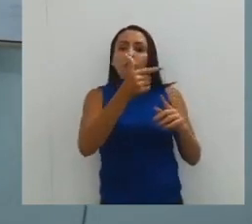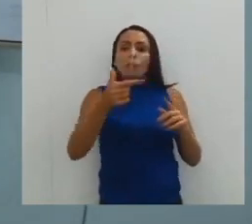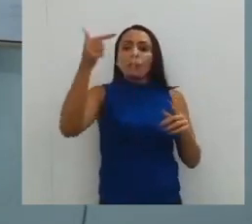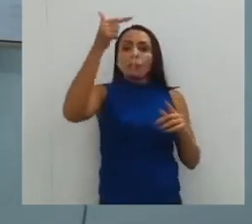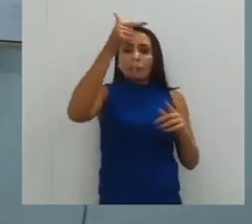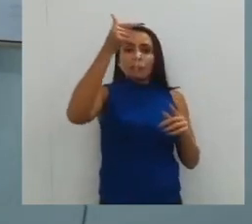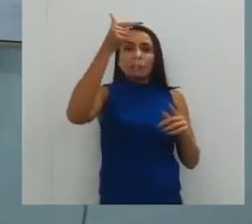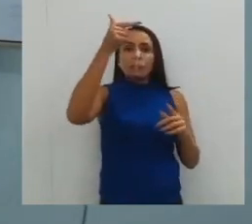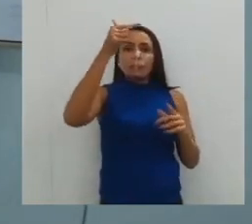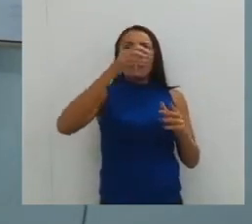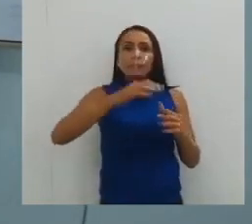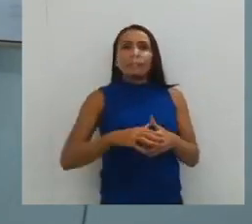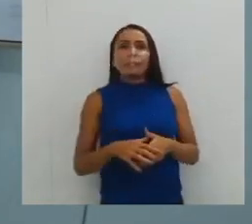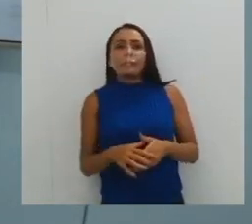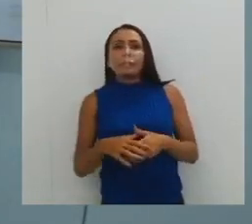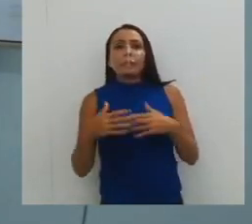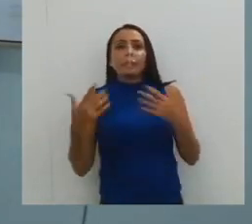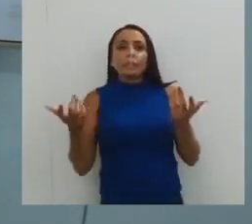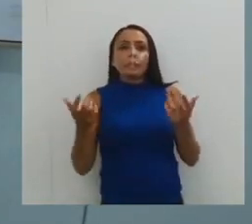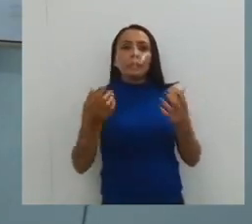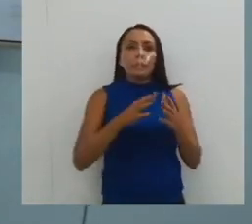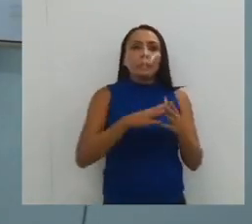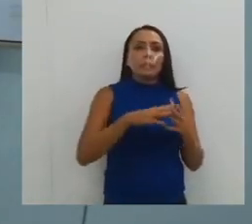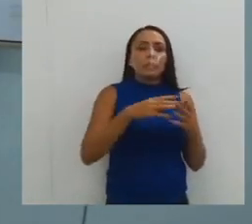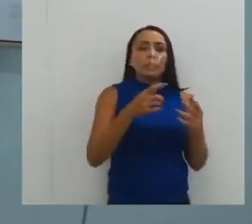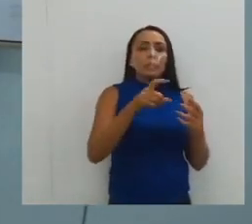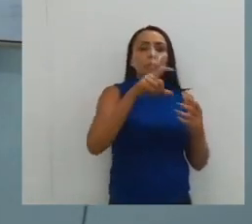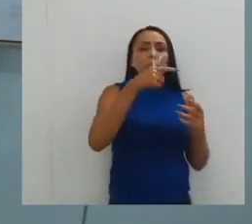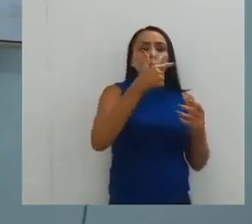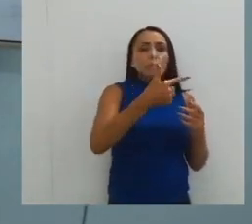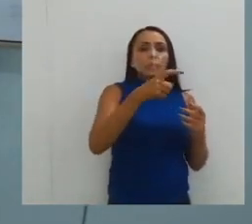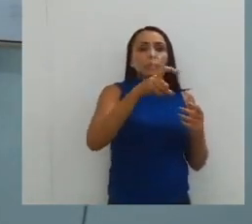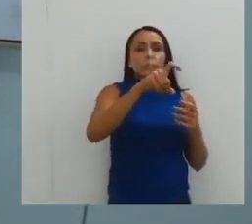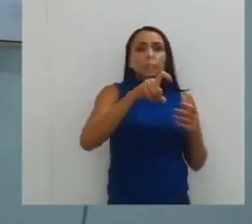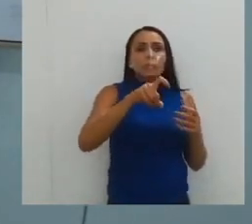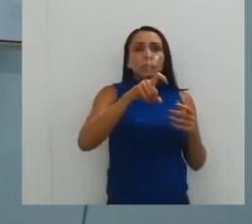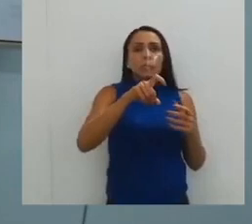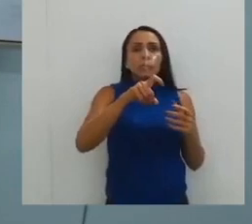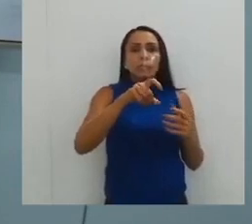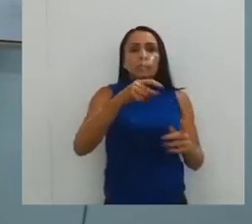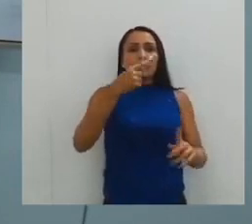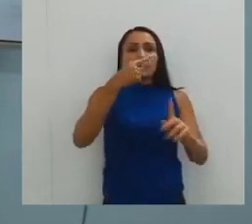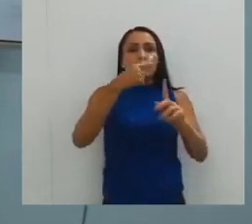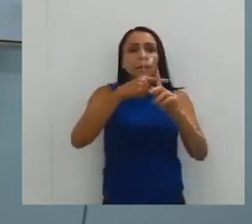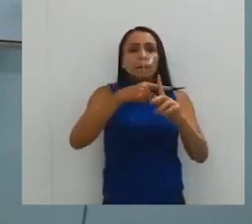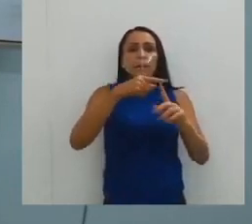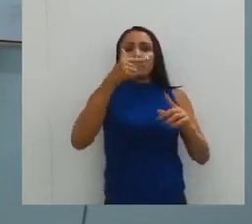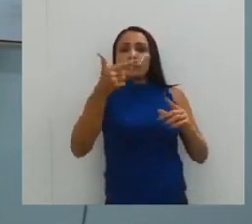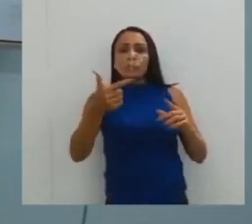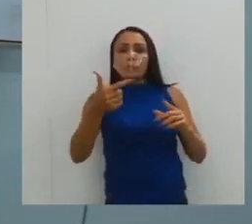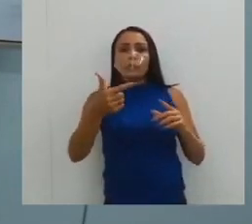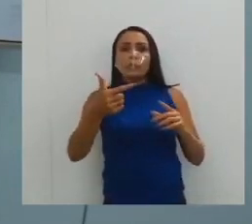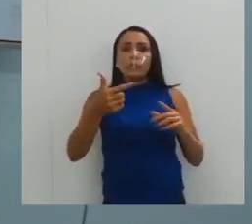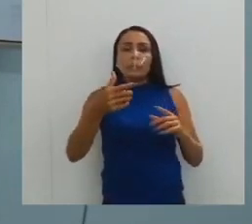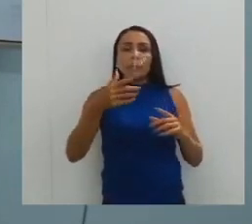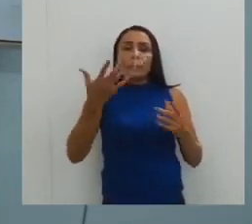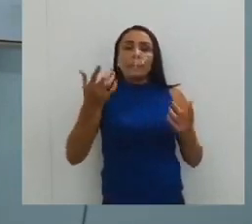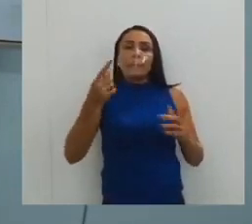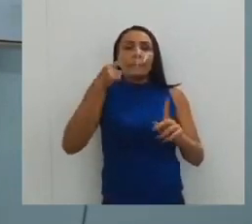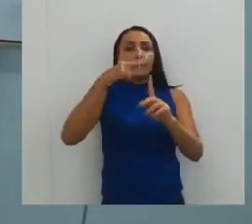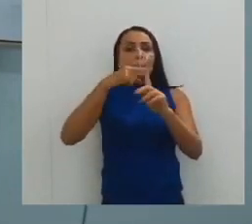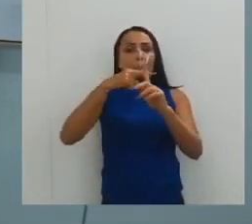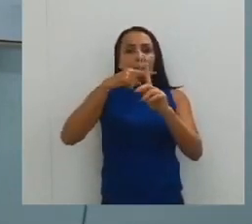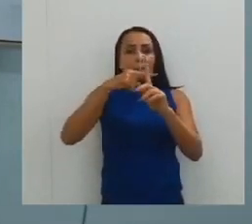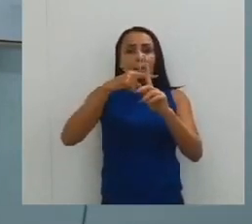fica? Quadrado do primeiro mais 2 vezes o primeiro vezes o segundo, mais o